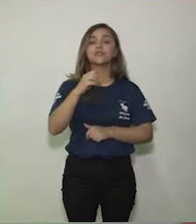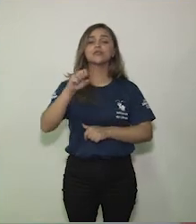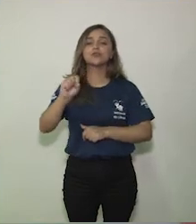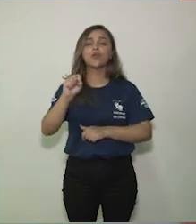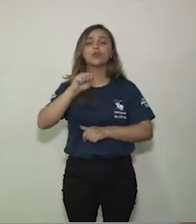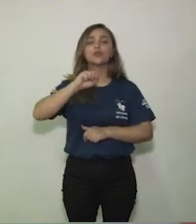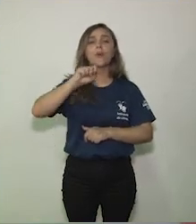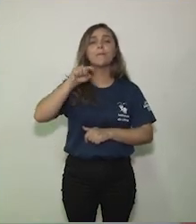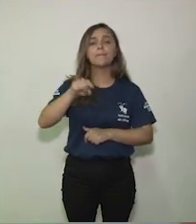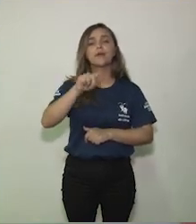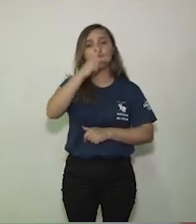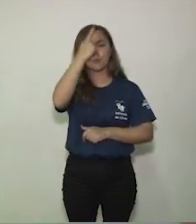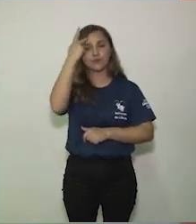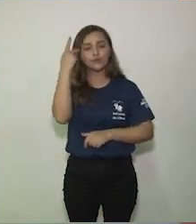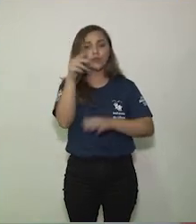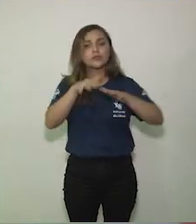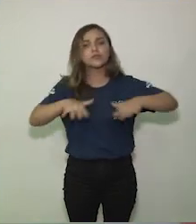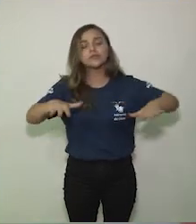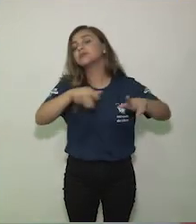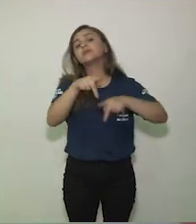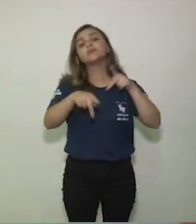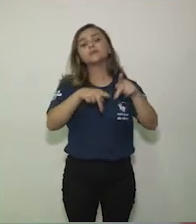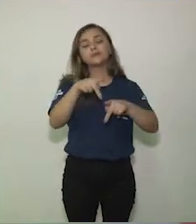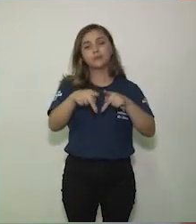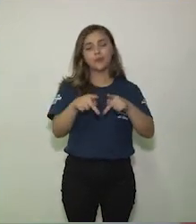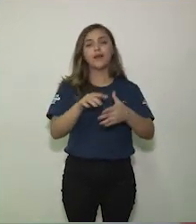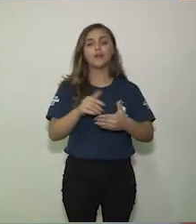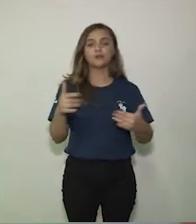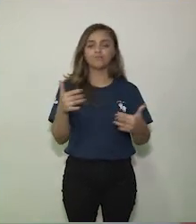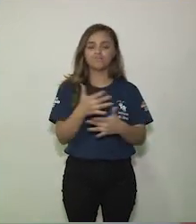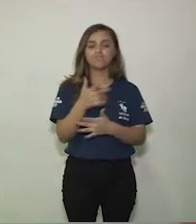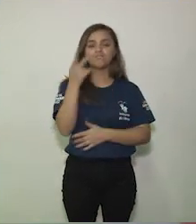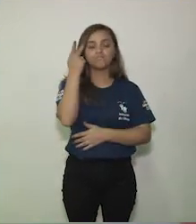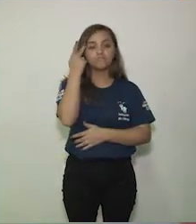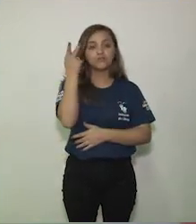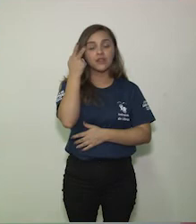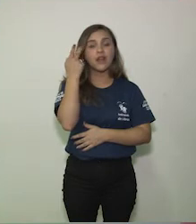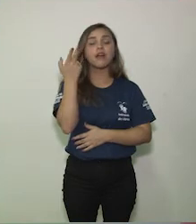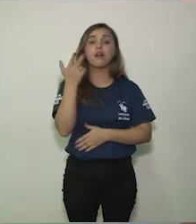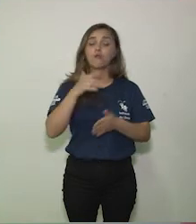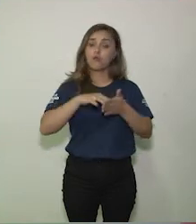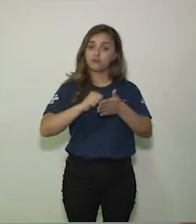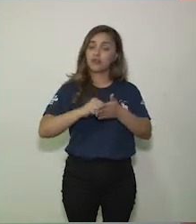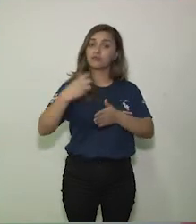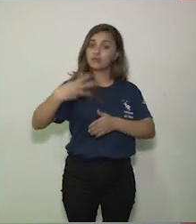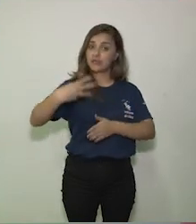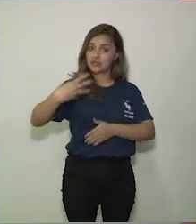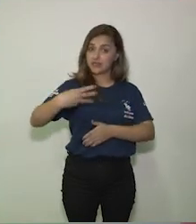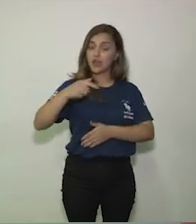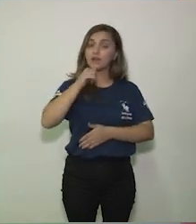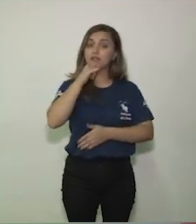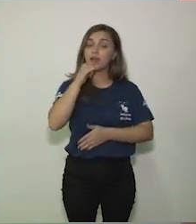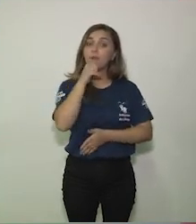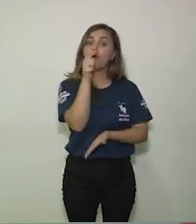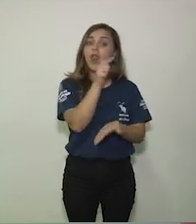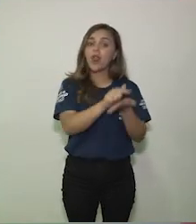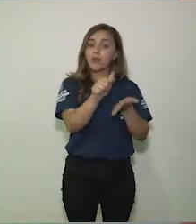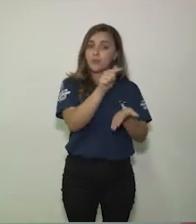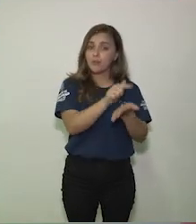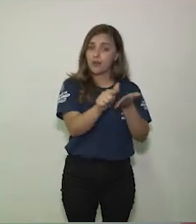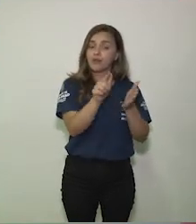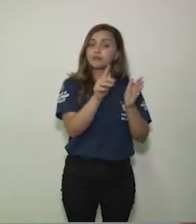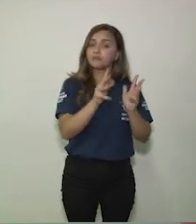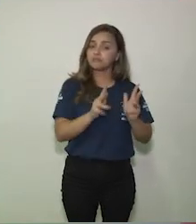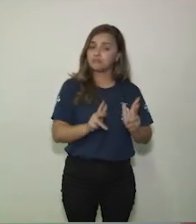de São Paulo. Então, nós não temos problema de ter que retomar contratos terceirizados, como contrato de limpeza, já porque eles